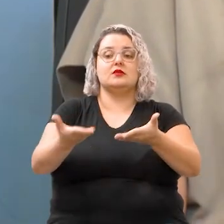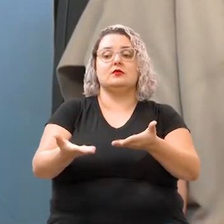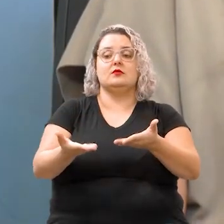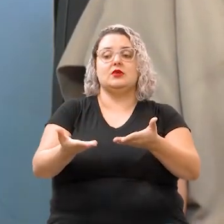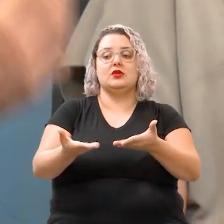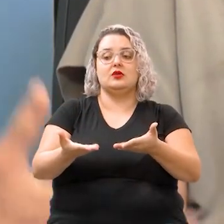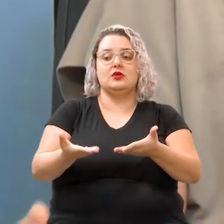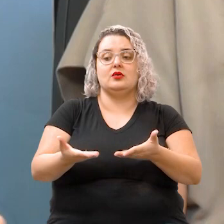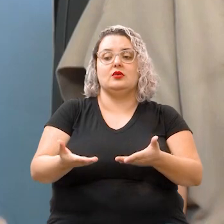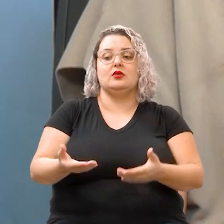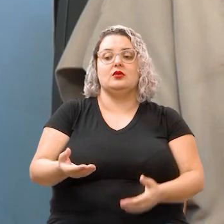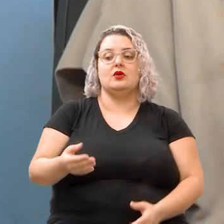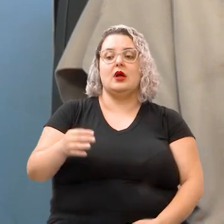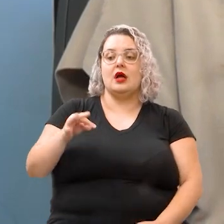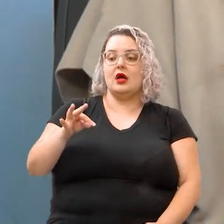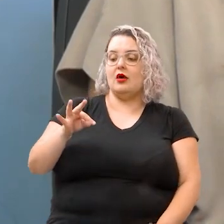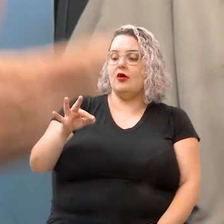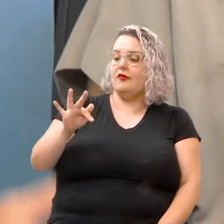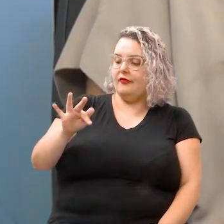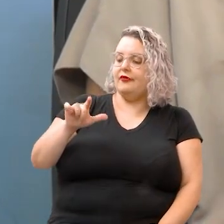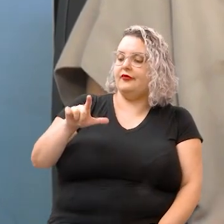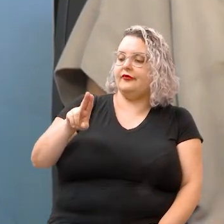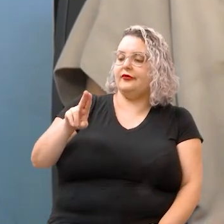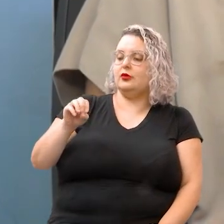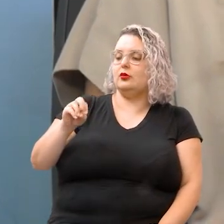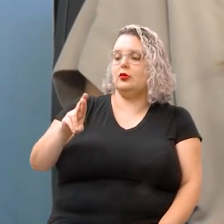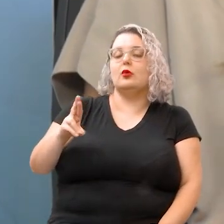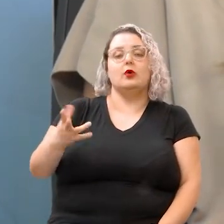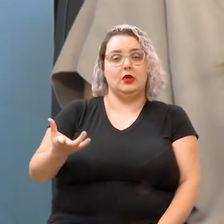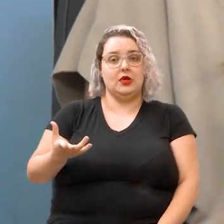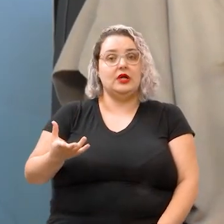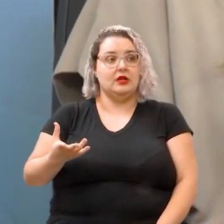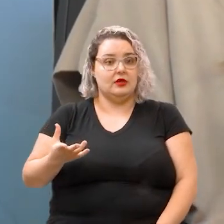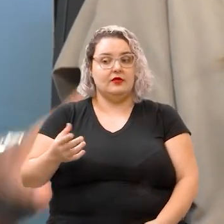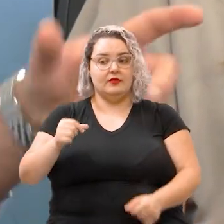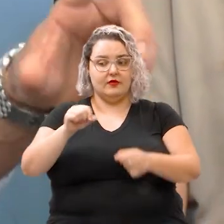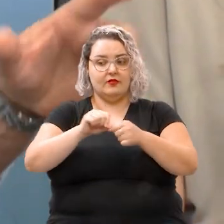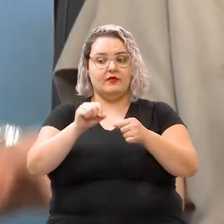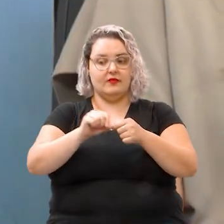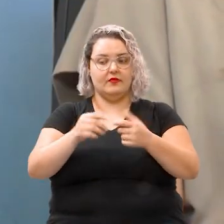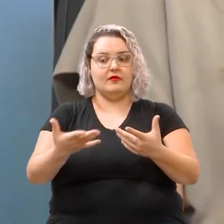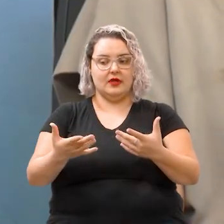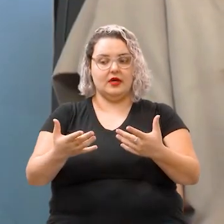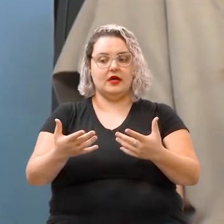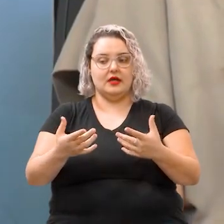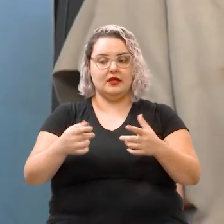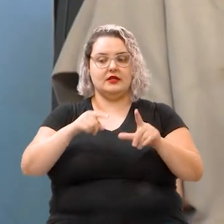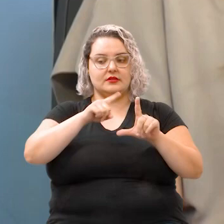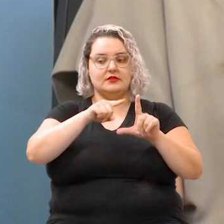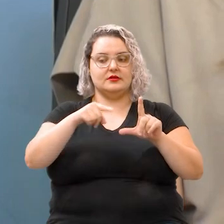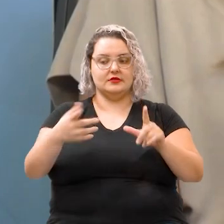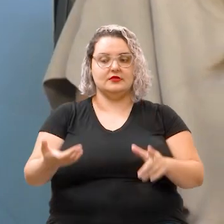tratamento, aplicação tópica de flúor, né, vocês fazem ainda índice de